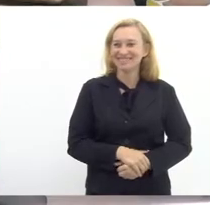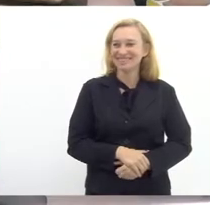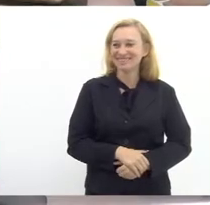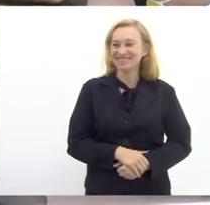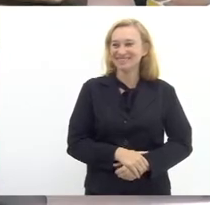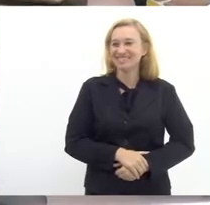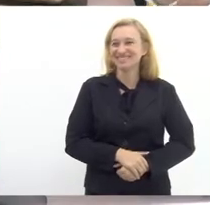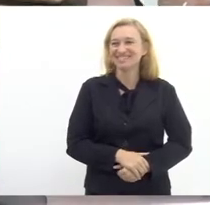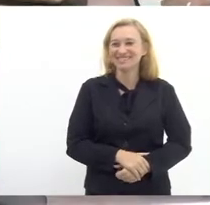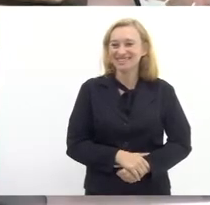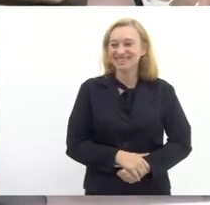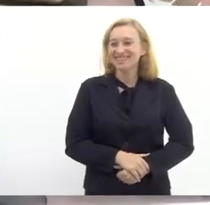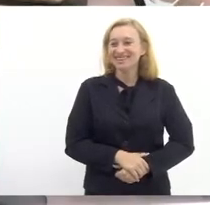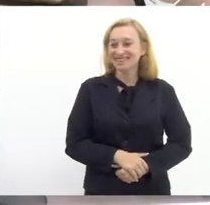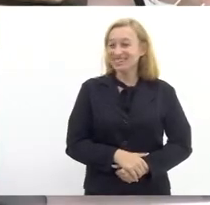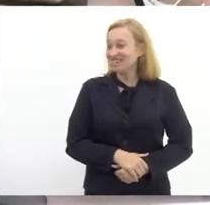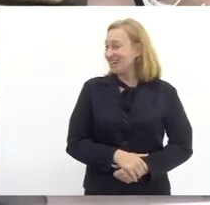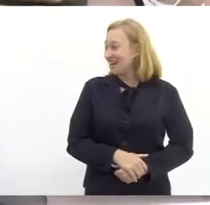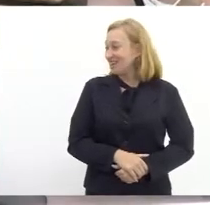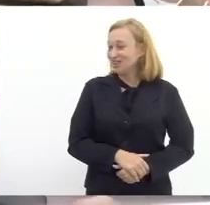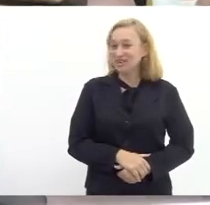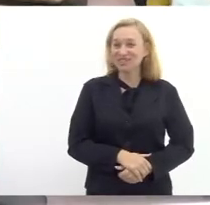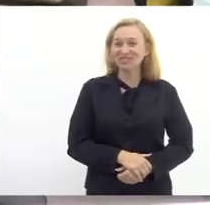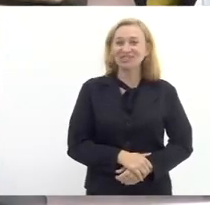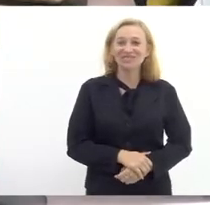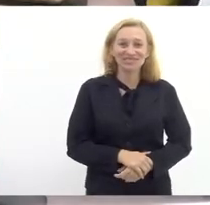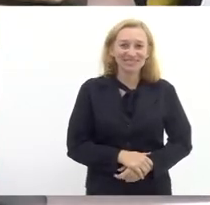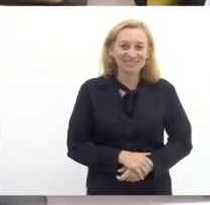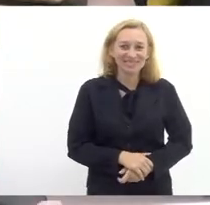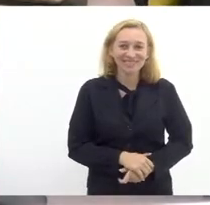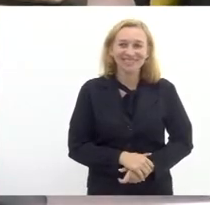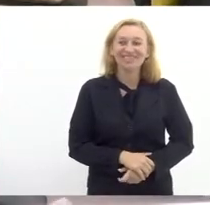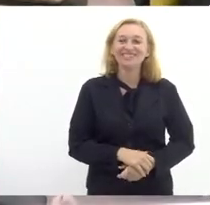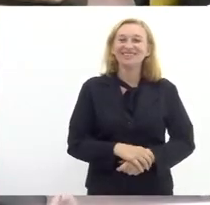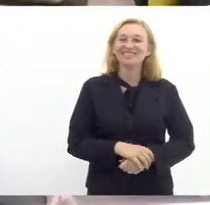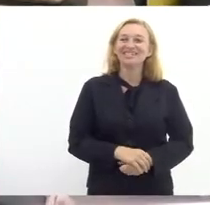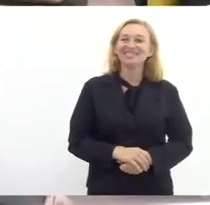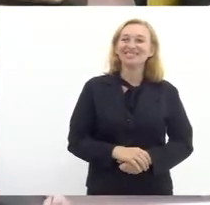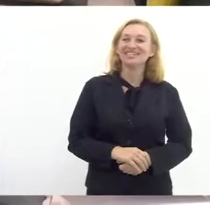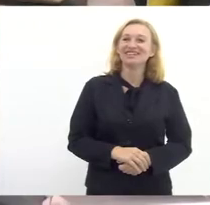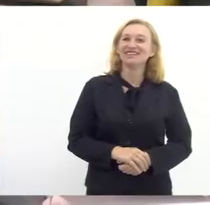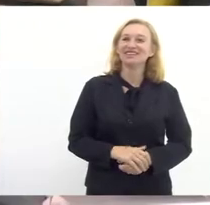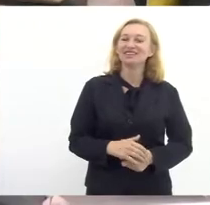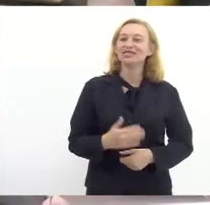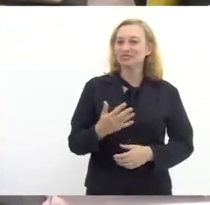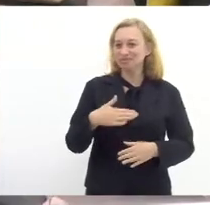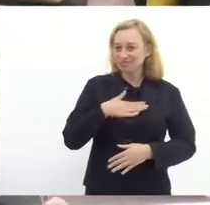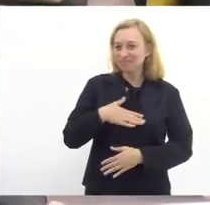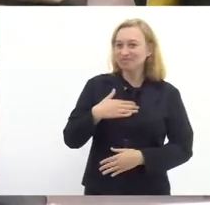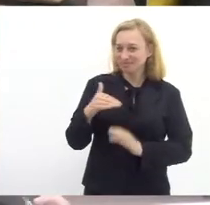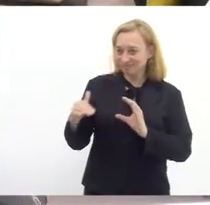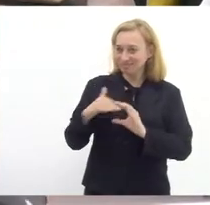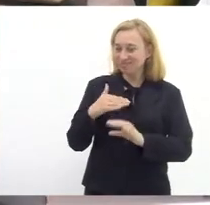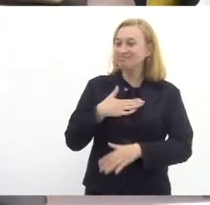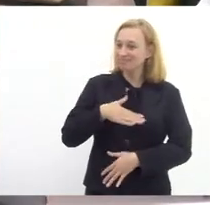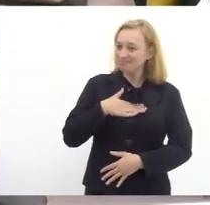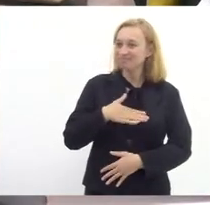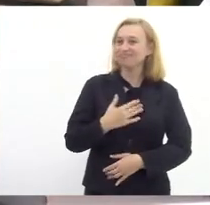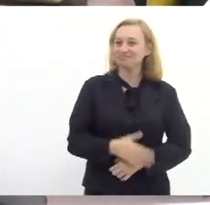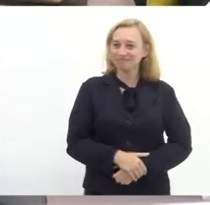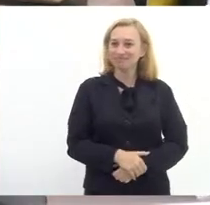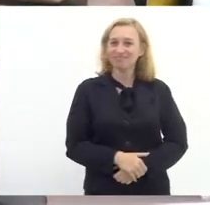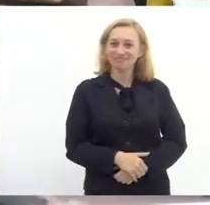total. Mas eu posso responder isso por escrito também, se o senhor quiser. Eu gostaria. Até eu posso, discriminando o